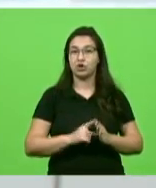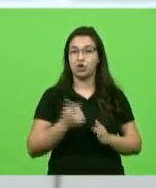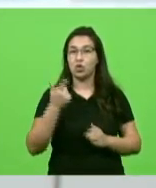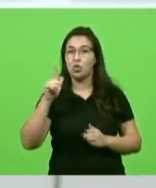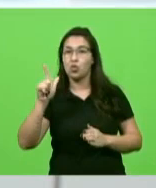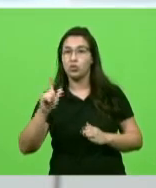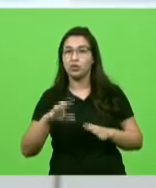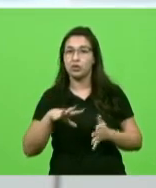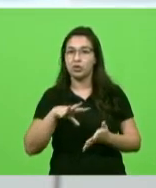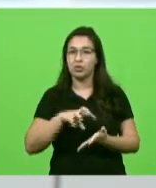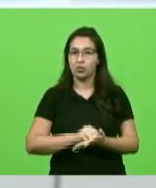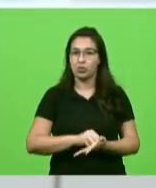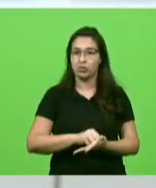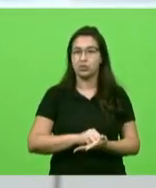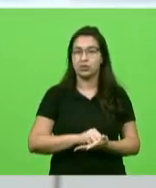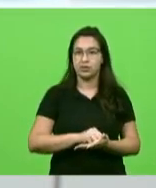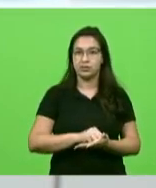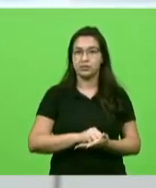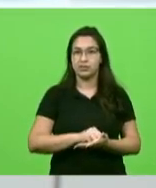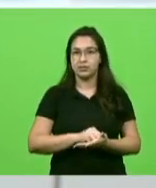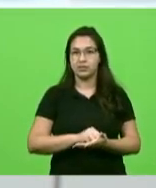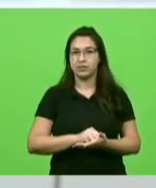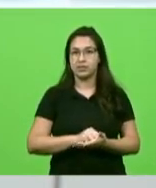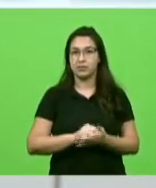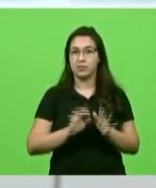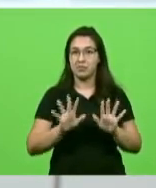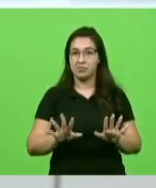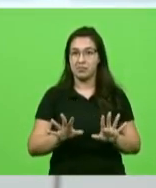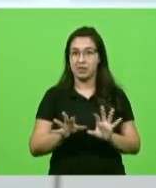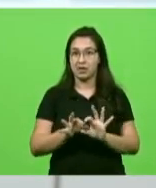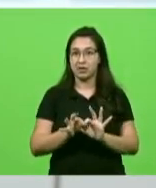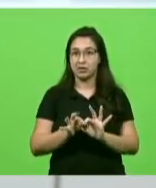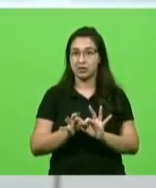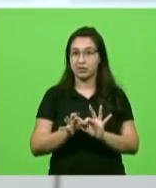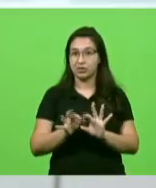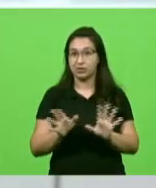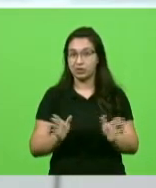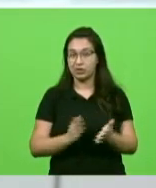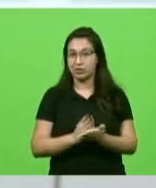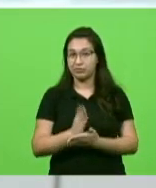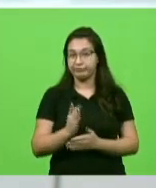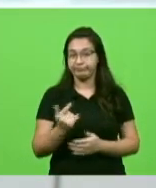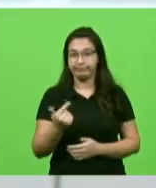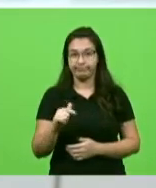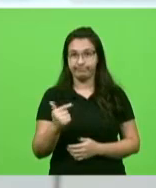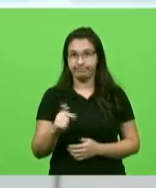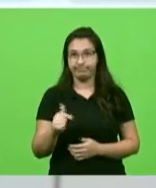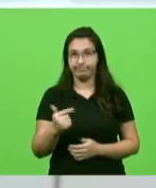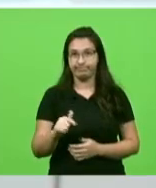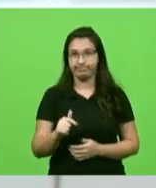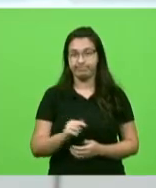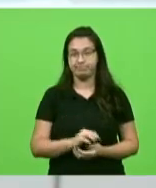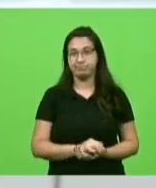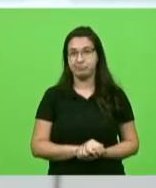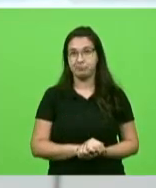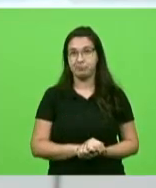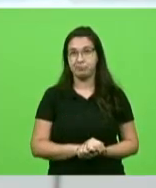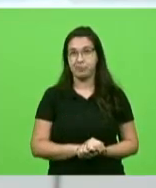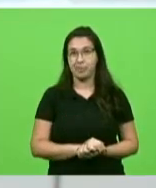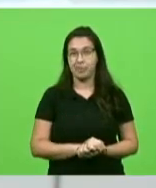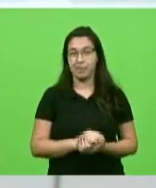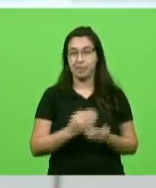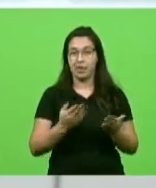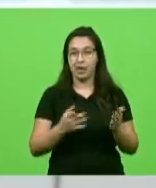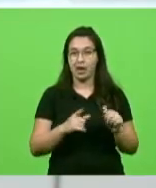sem a devida permissão a passo contratação de acordo com a interpretação que se extrai da regra